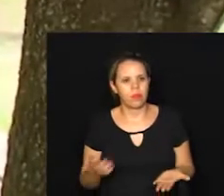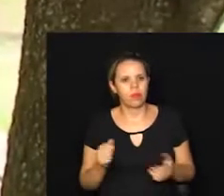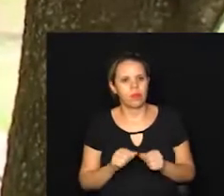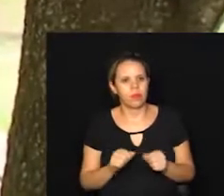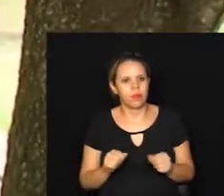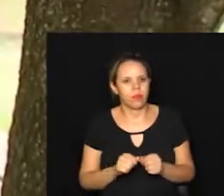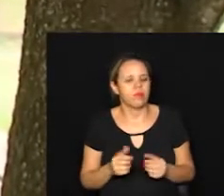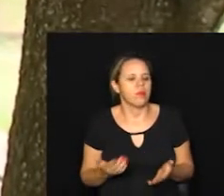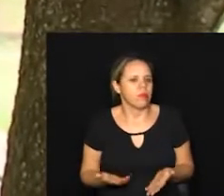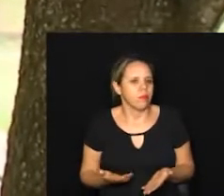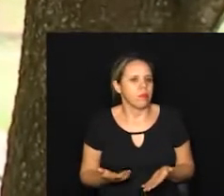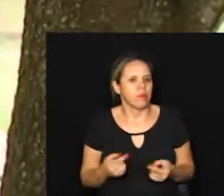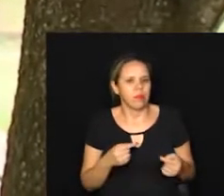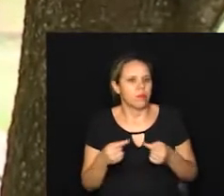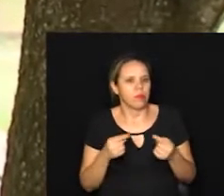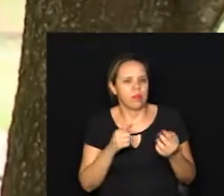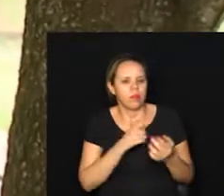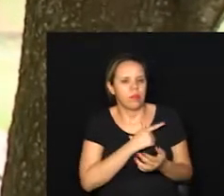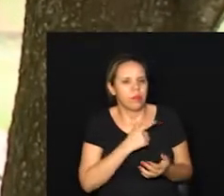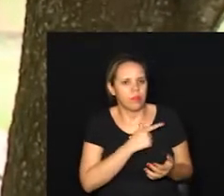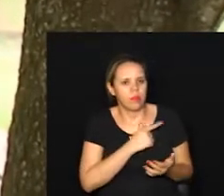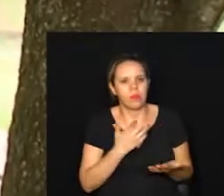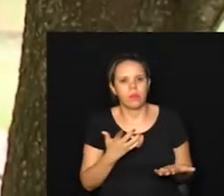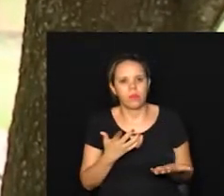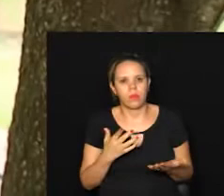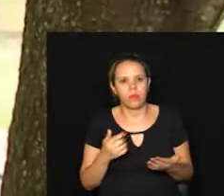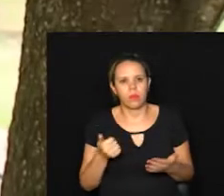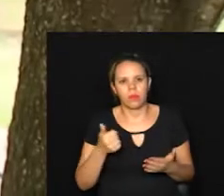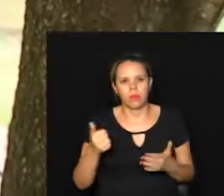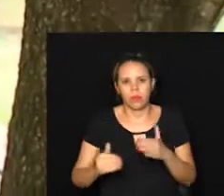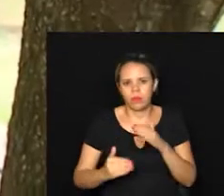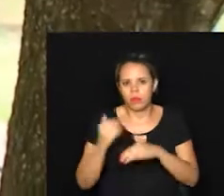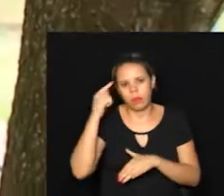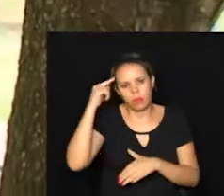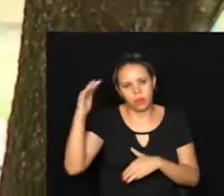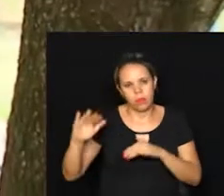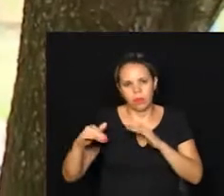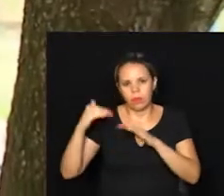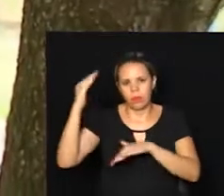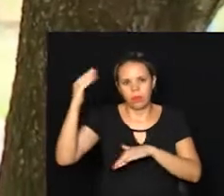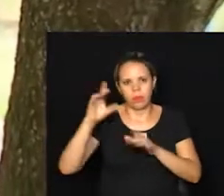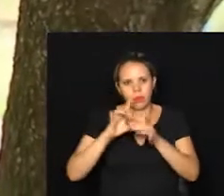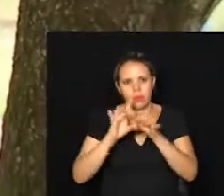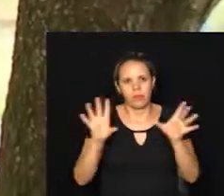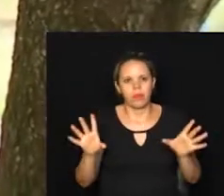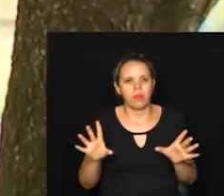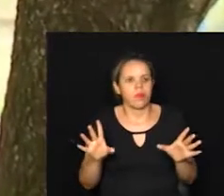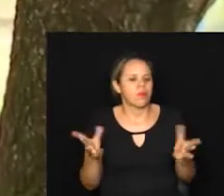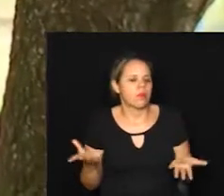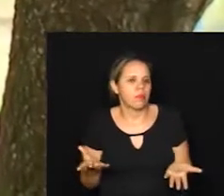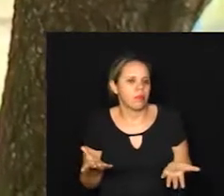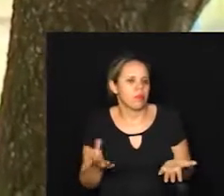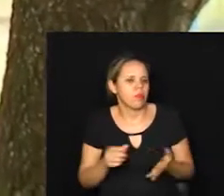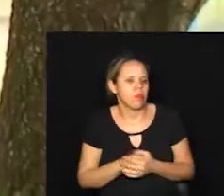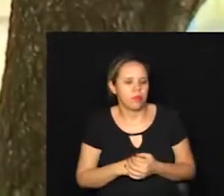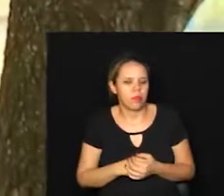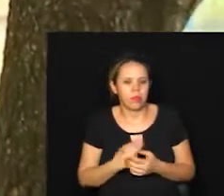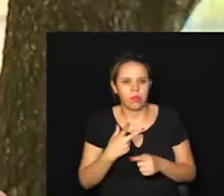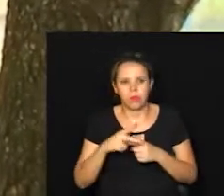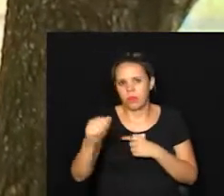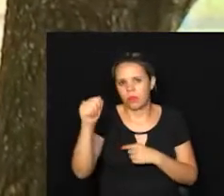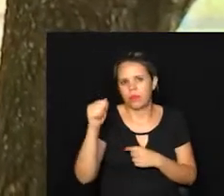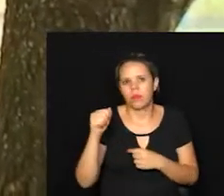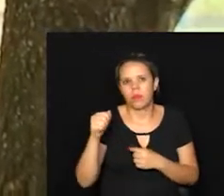que brigava entre os primeiros colocados, sonhando até com uma classificação para a Libertadores. E com um herói